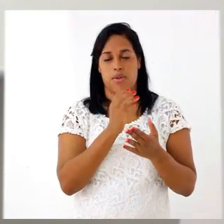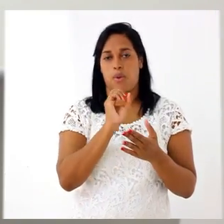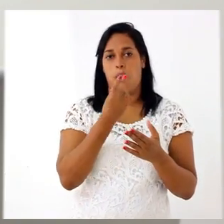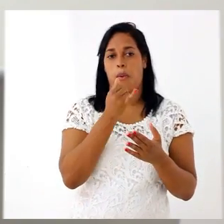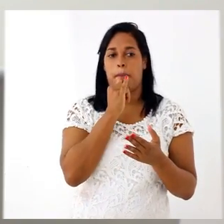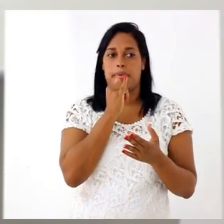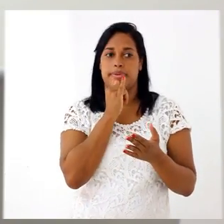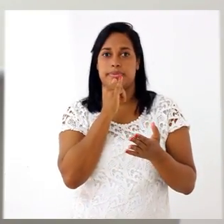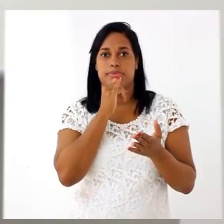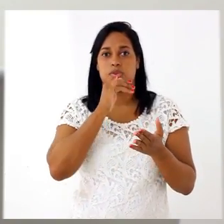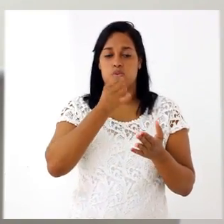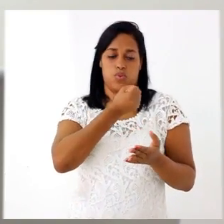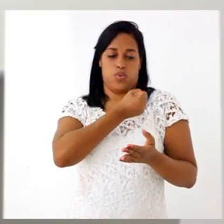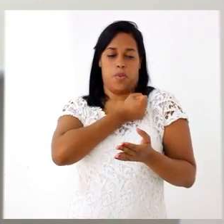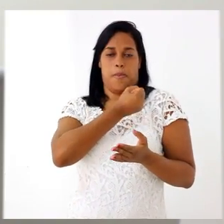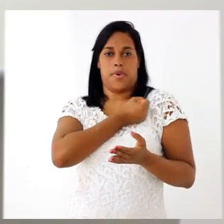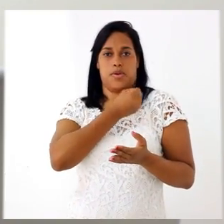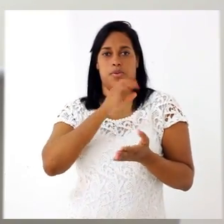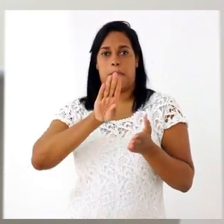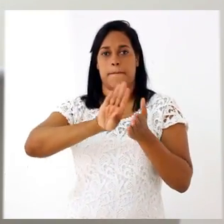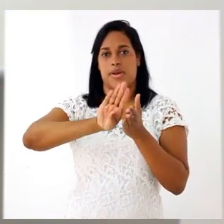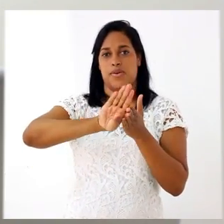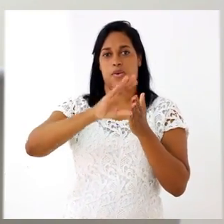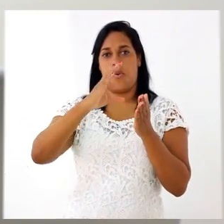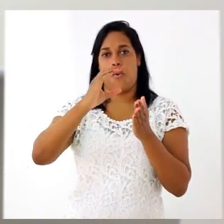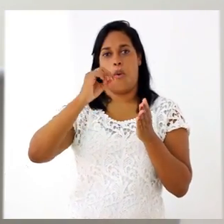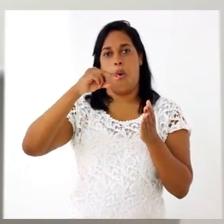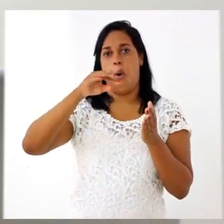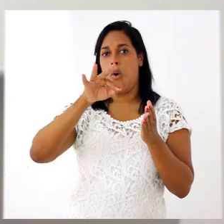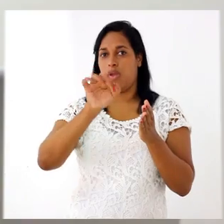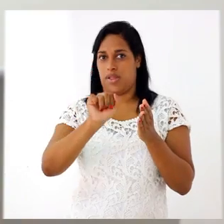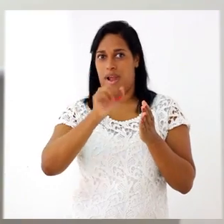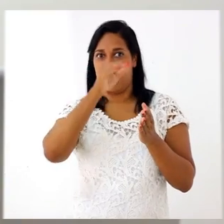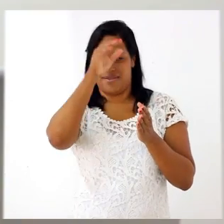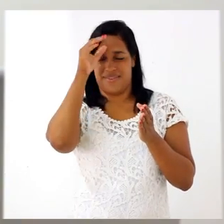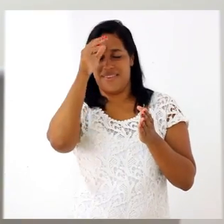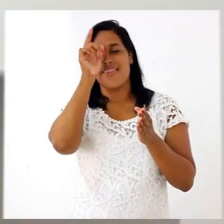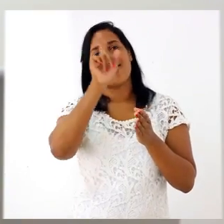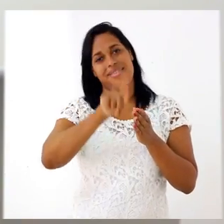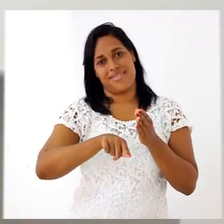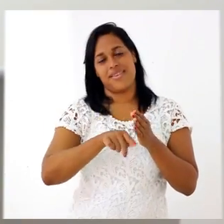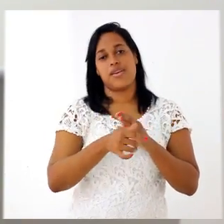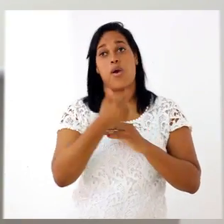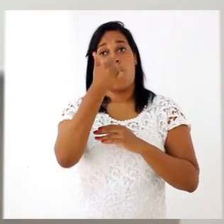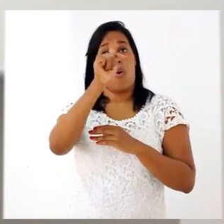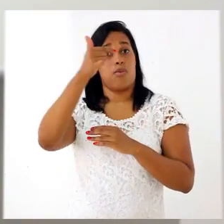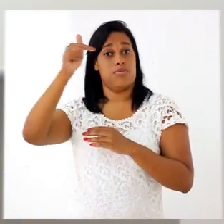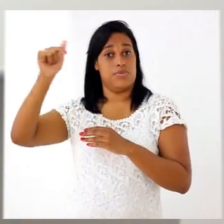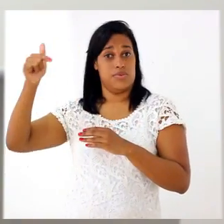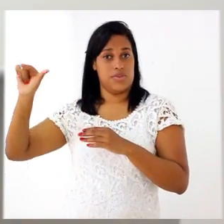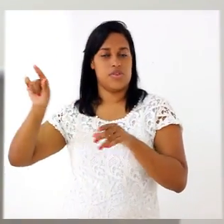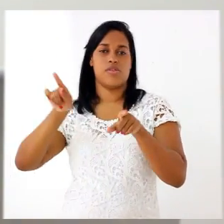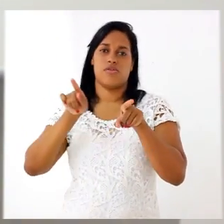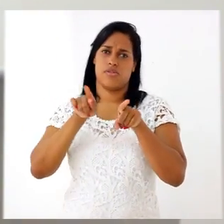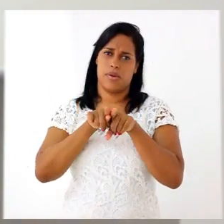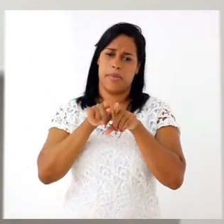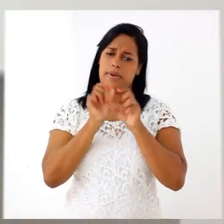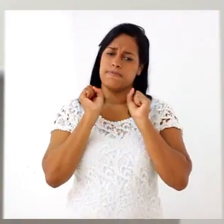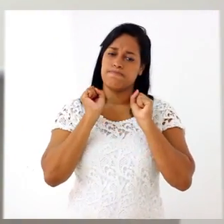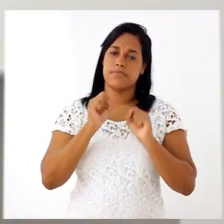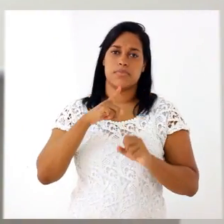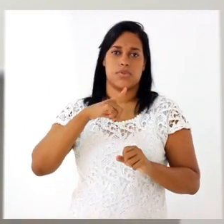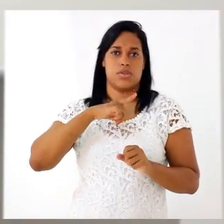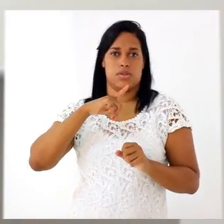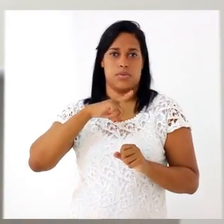conta, o número da conta de um cliente em um banco. Outras classificações que podemos ter